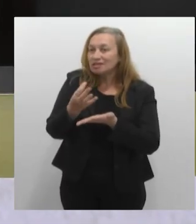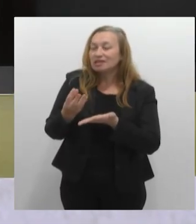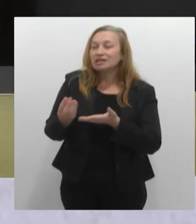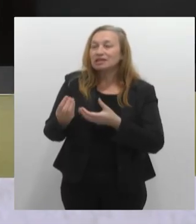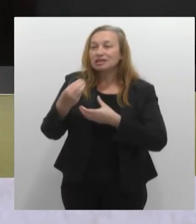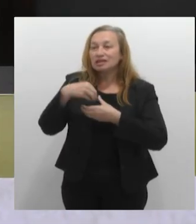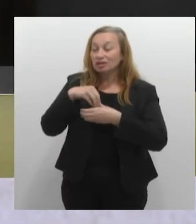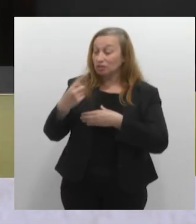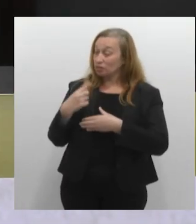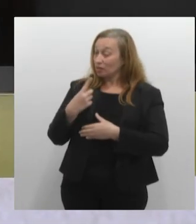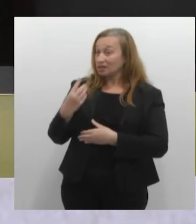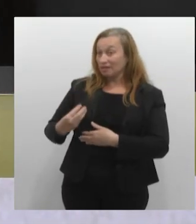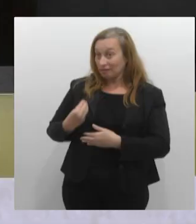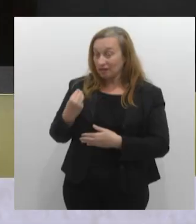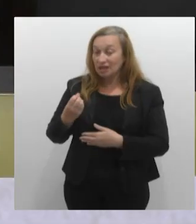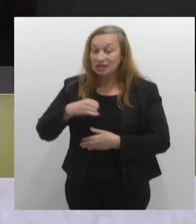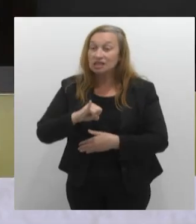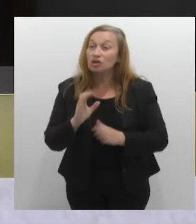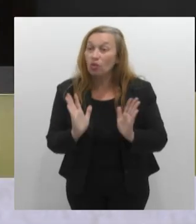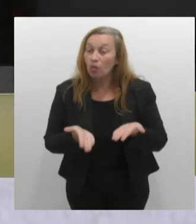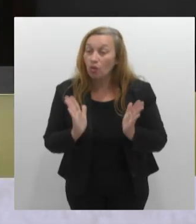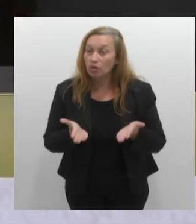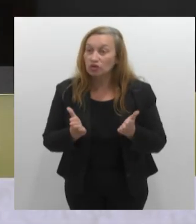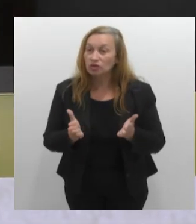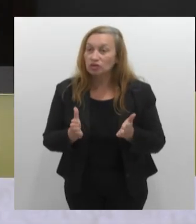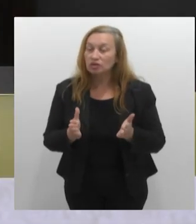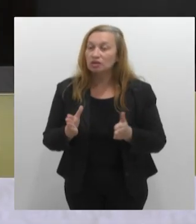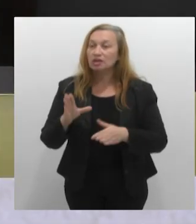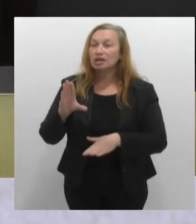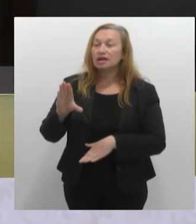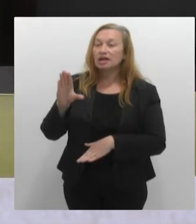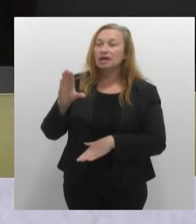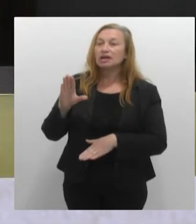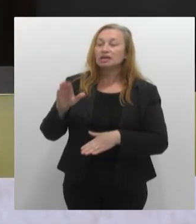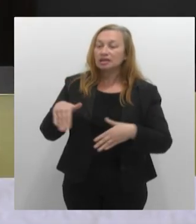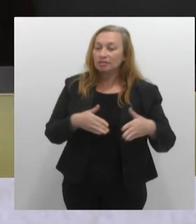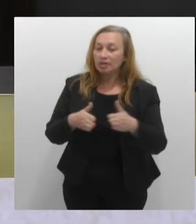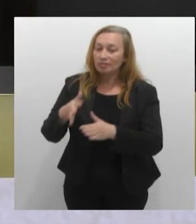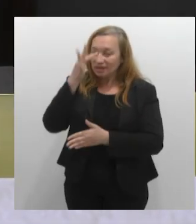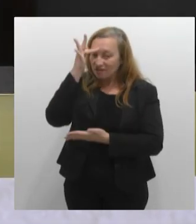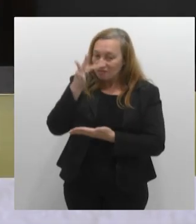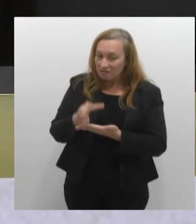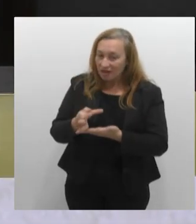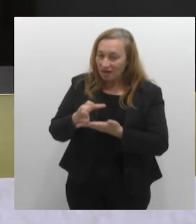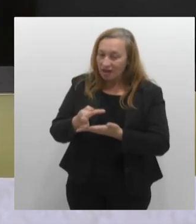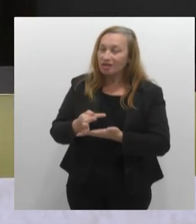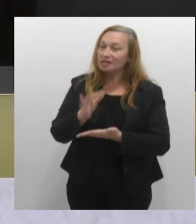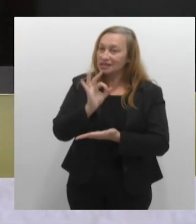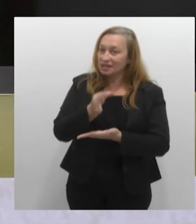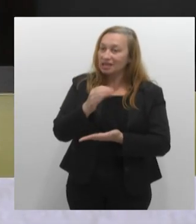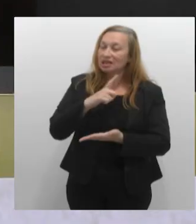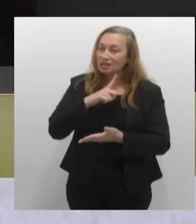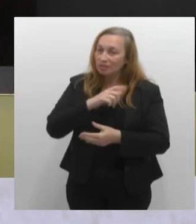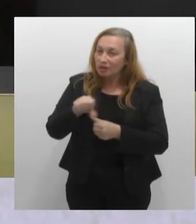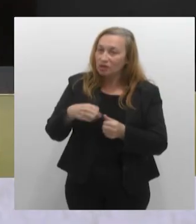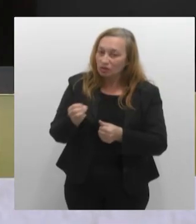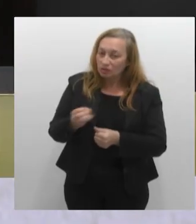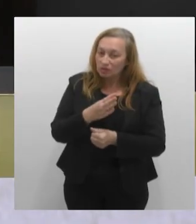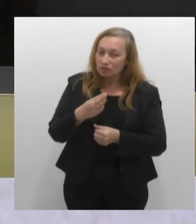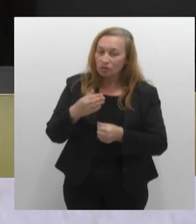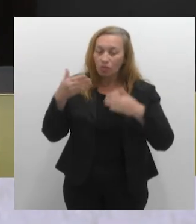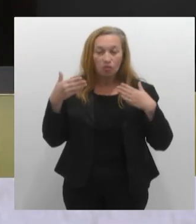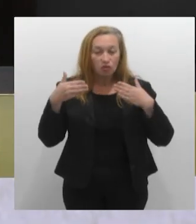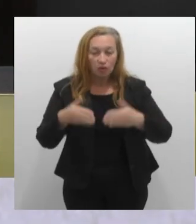vida. Se hoje nós caminhamos com muita firmeza na fé, é porque temos a renovação como um ponto